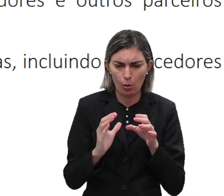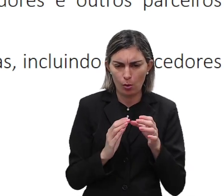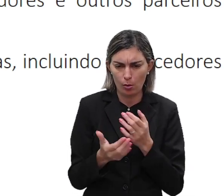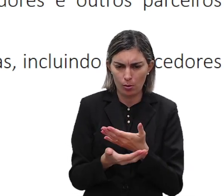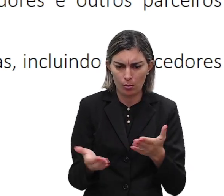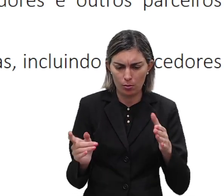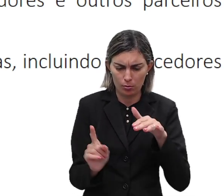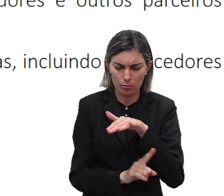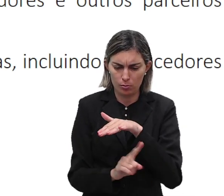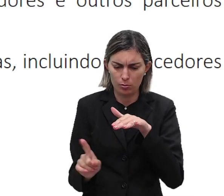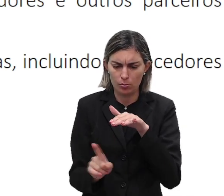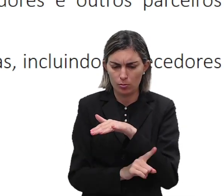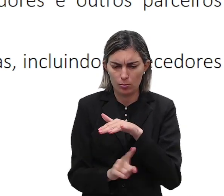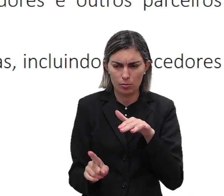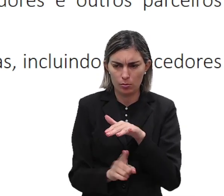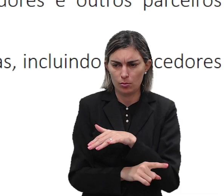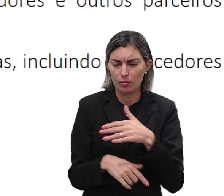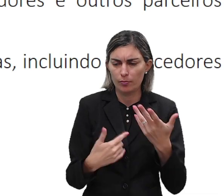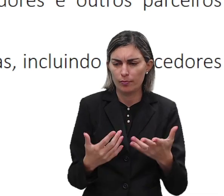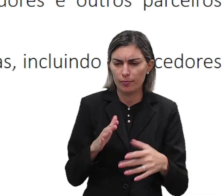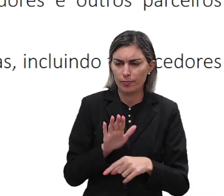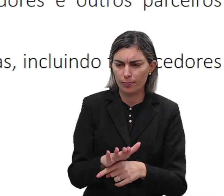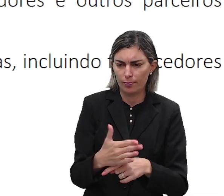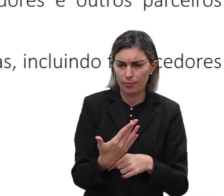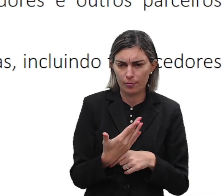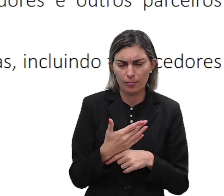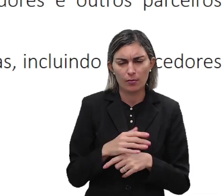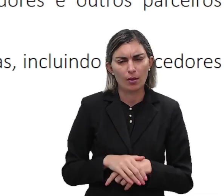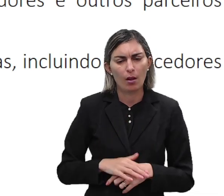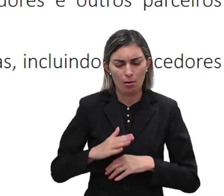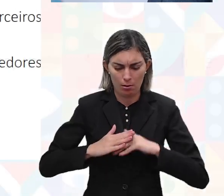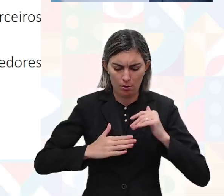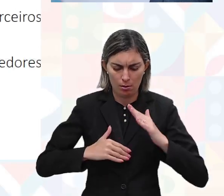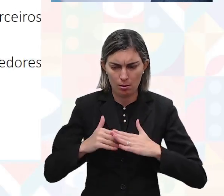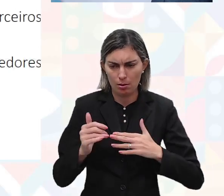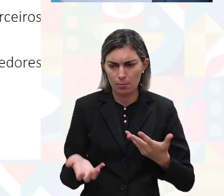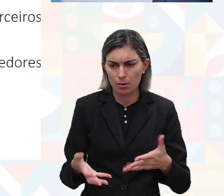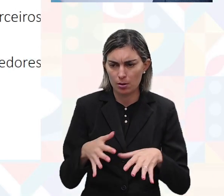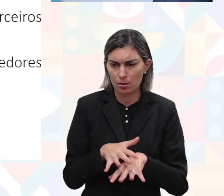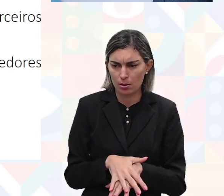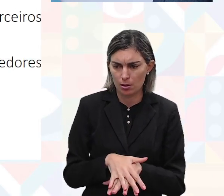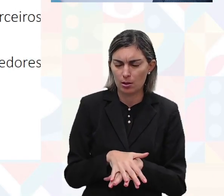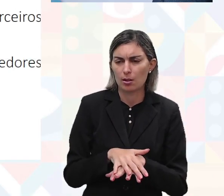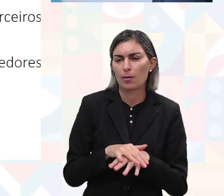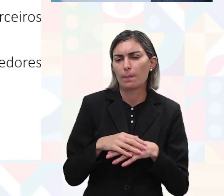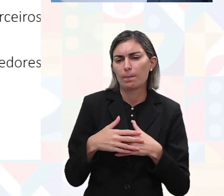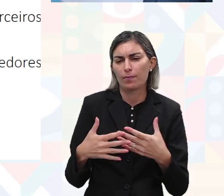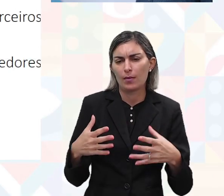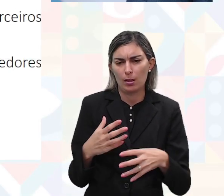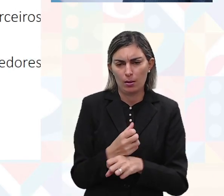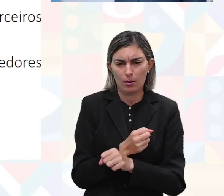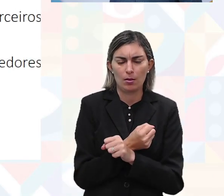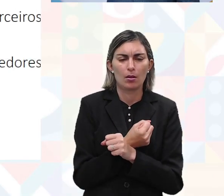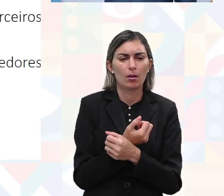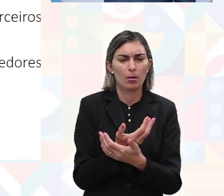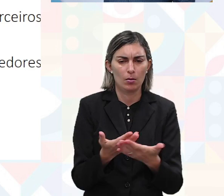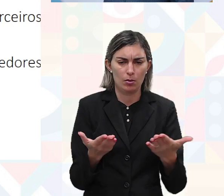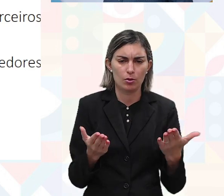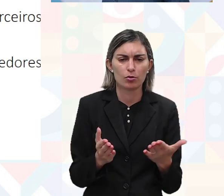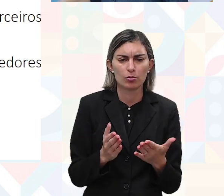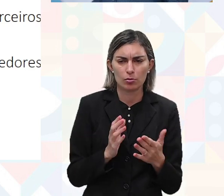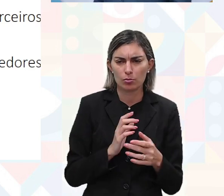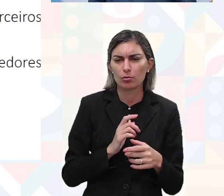com clientes, fornecedores e outros parceiros comerciais, capacidade de integrar a rede de suprimentos completas, incluindo fornecedores e